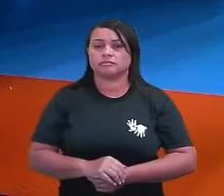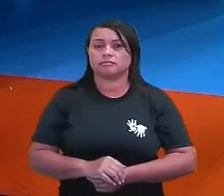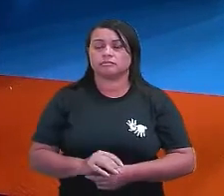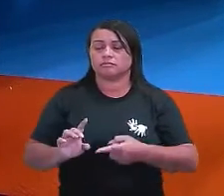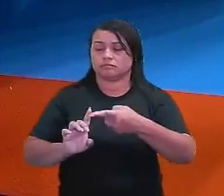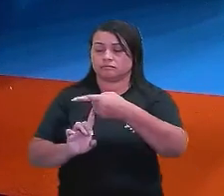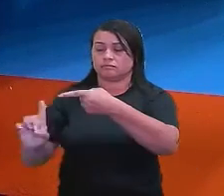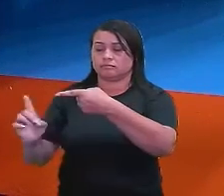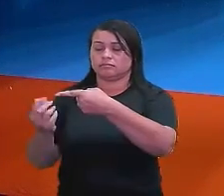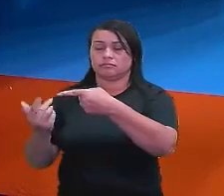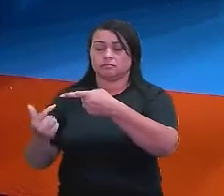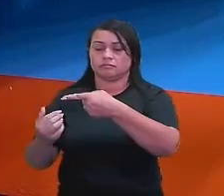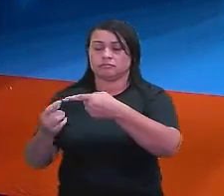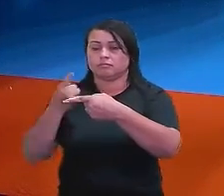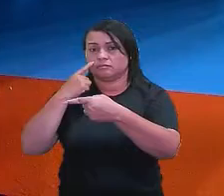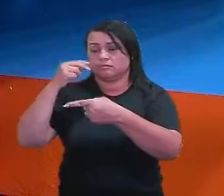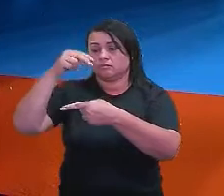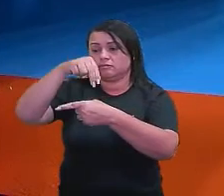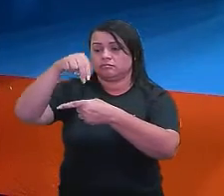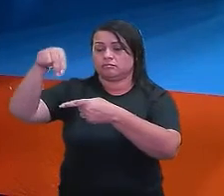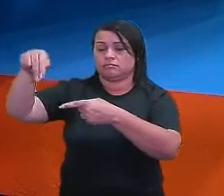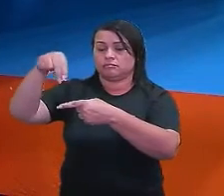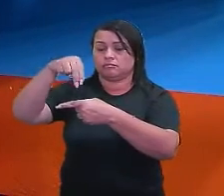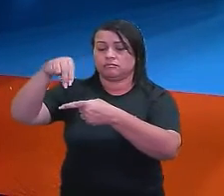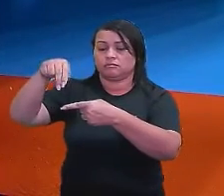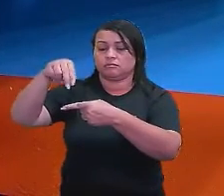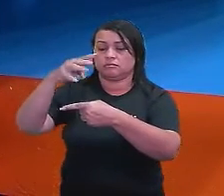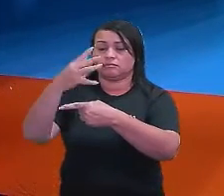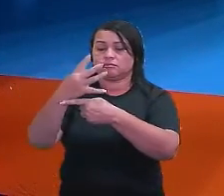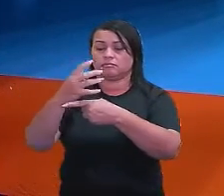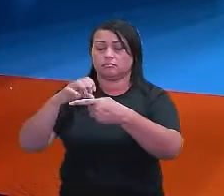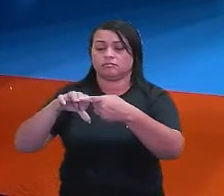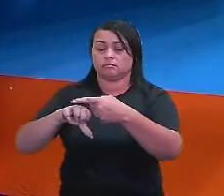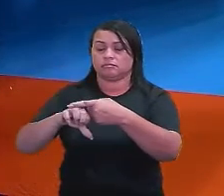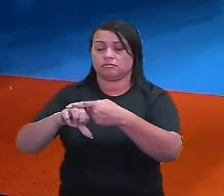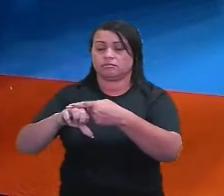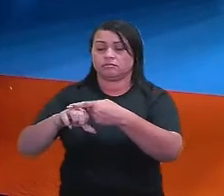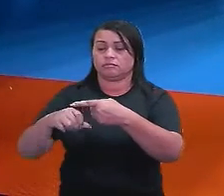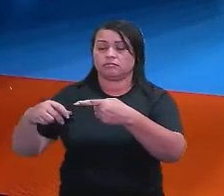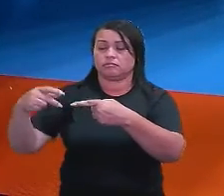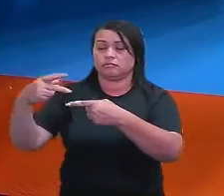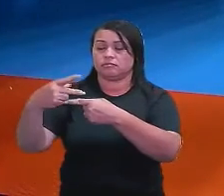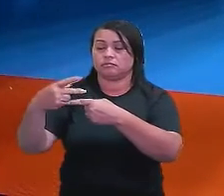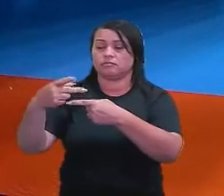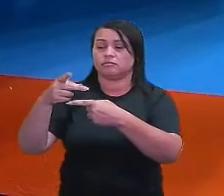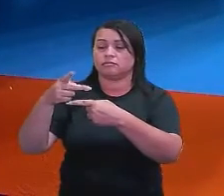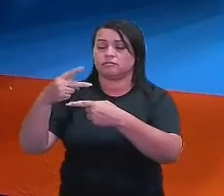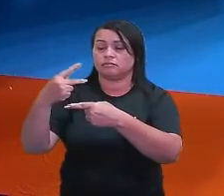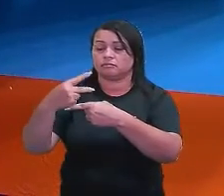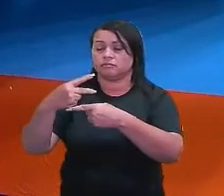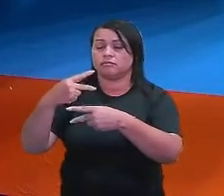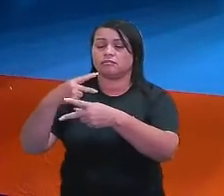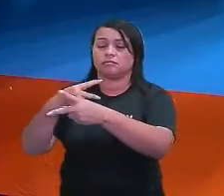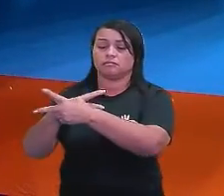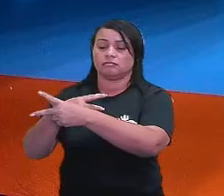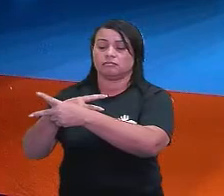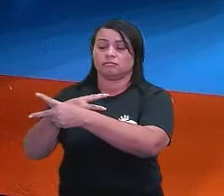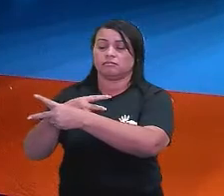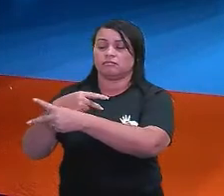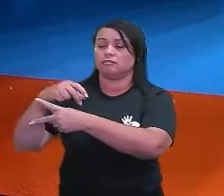igual, então eu vou procurar só os de cima. 4/9 é maior ou é menor do que